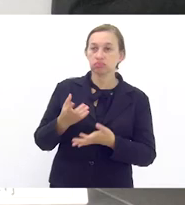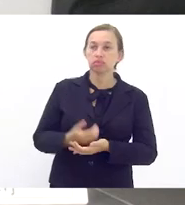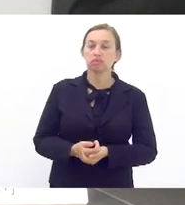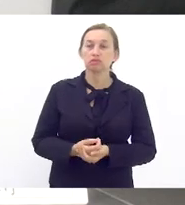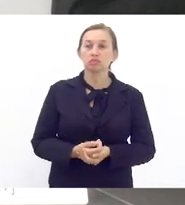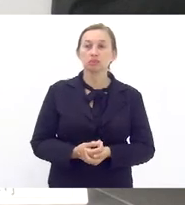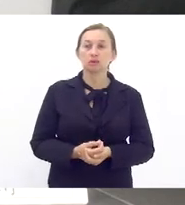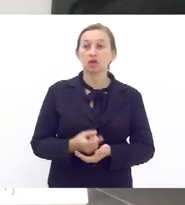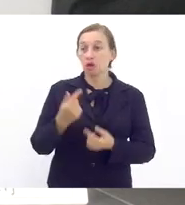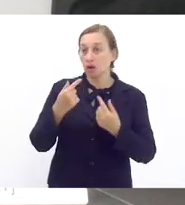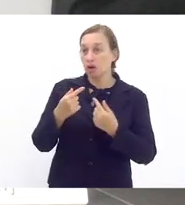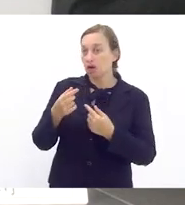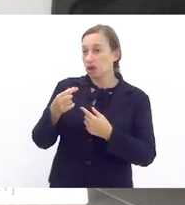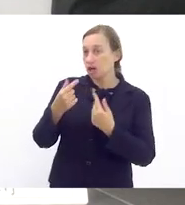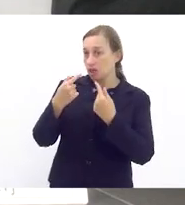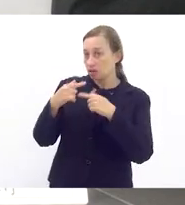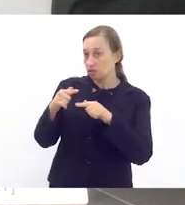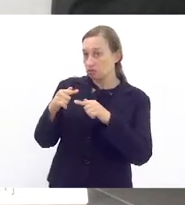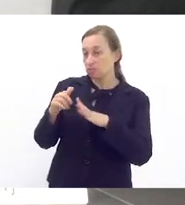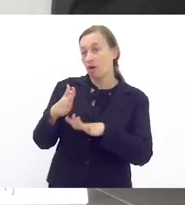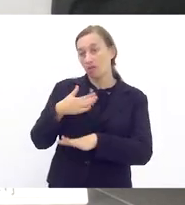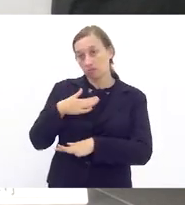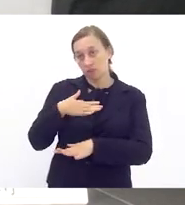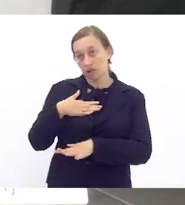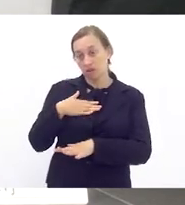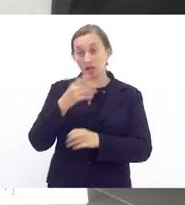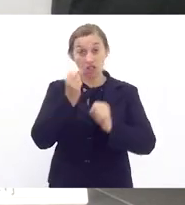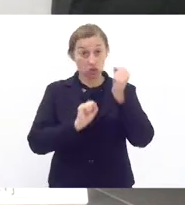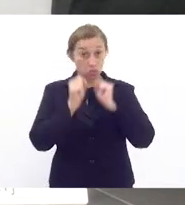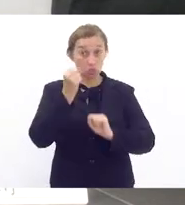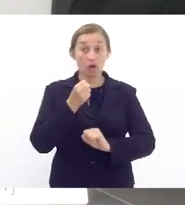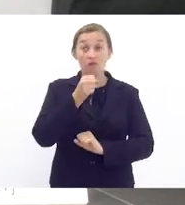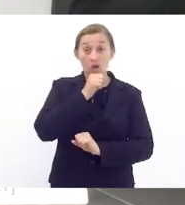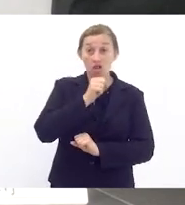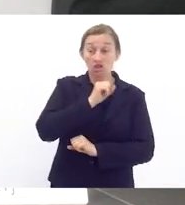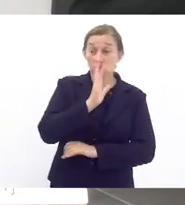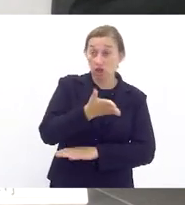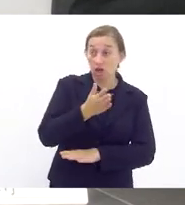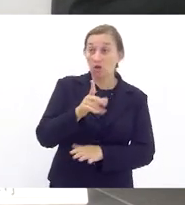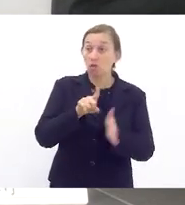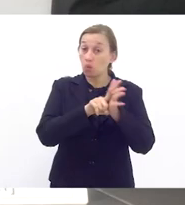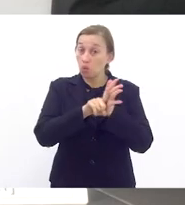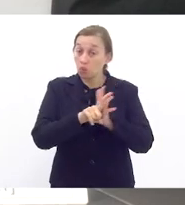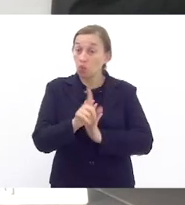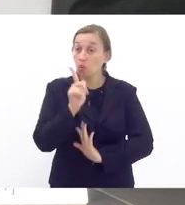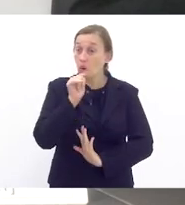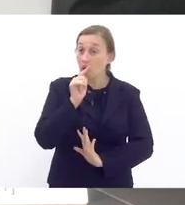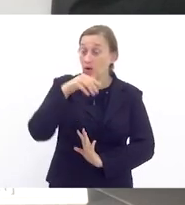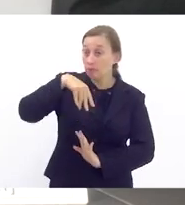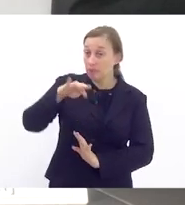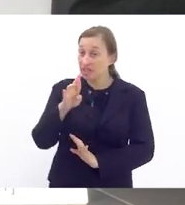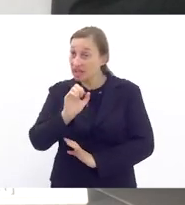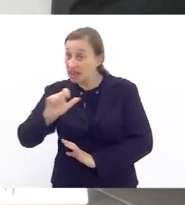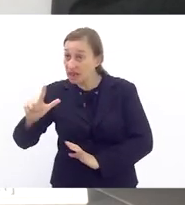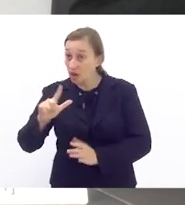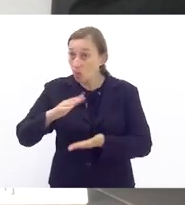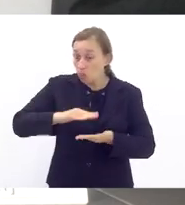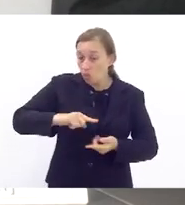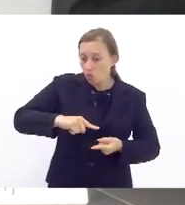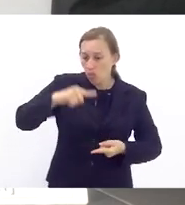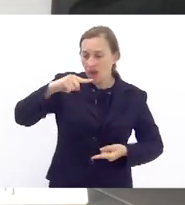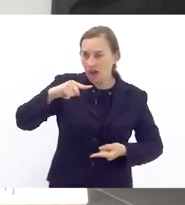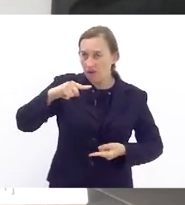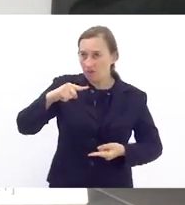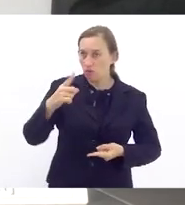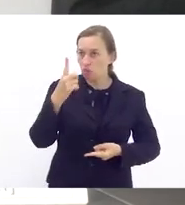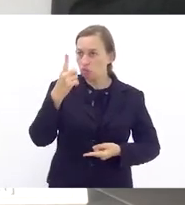crítica minha às indústrias mesmo, antigas já, porque uma vez eu participei de uma perícia numa água mineral. Era uma garrafa de